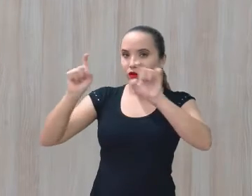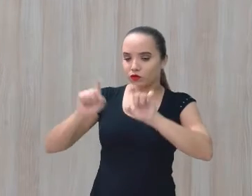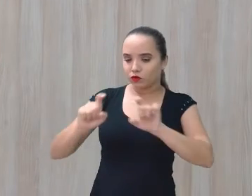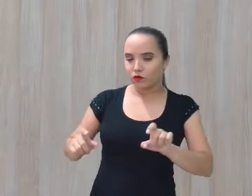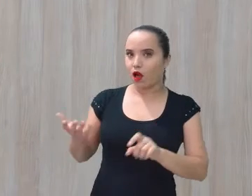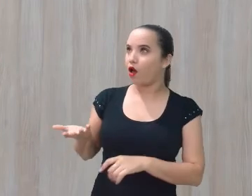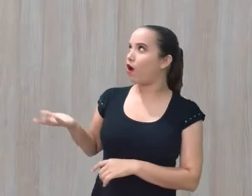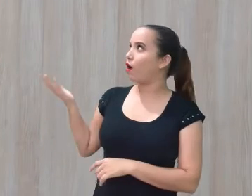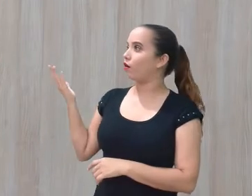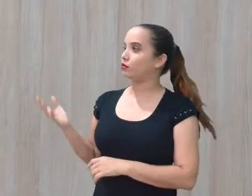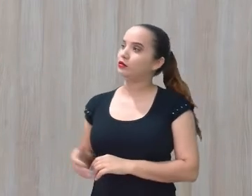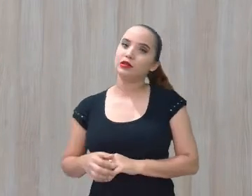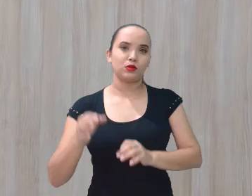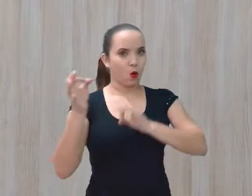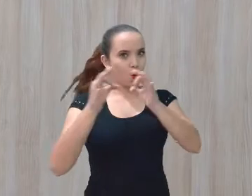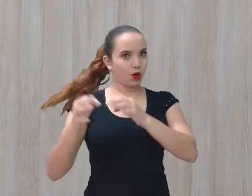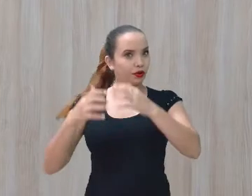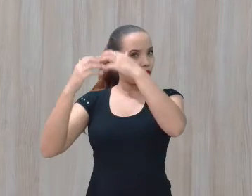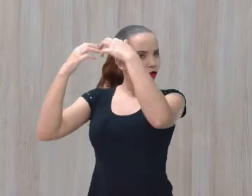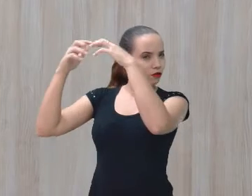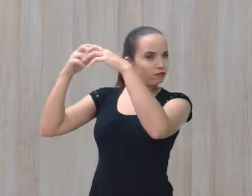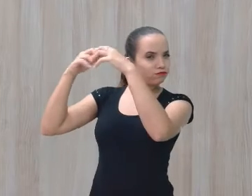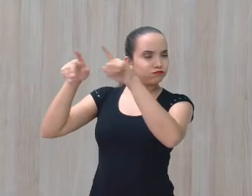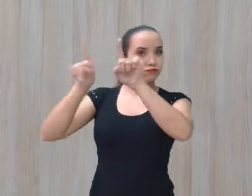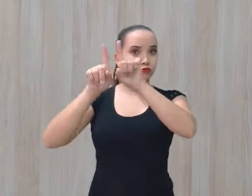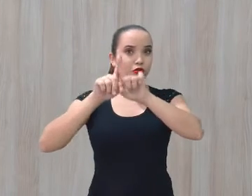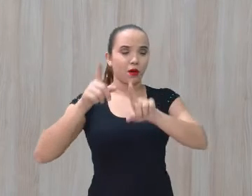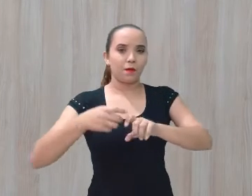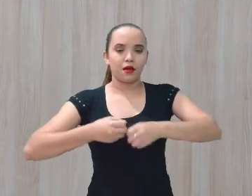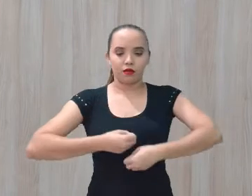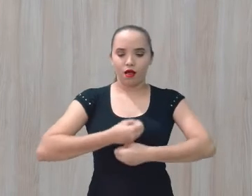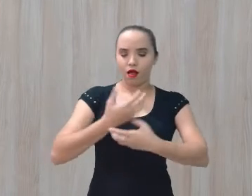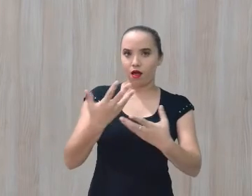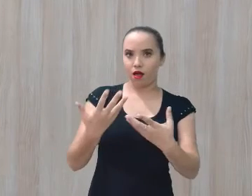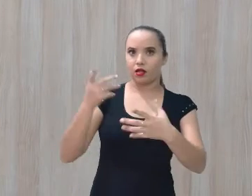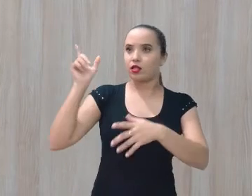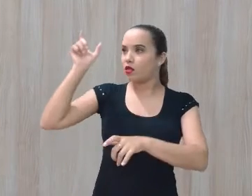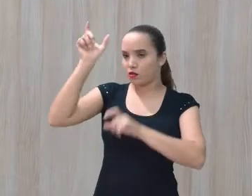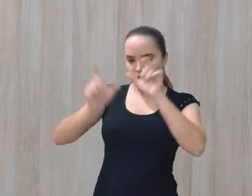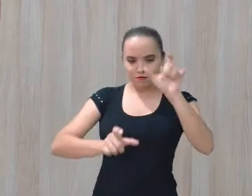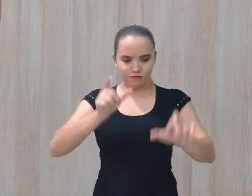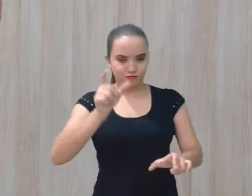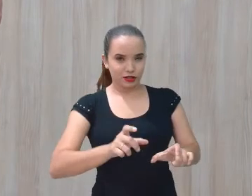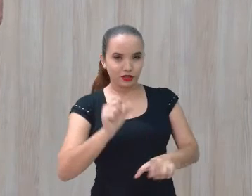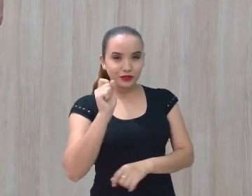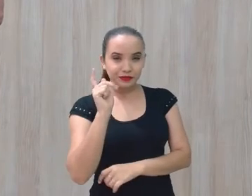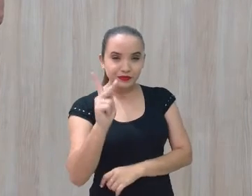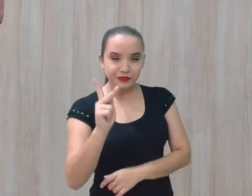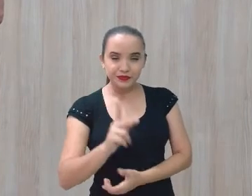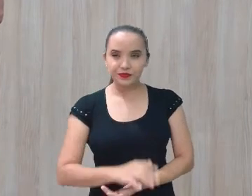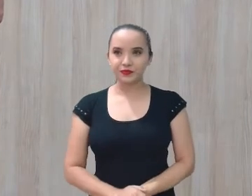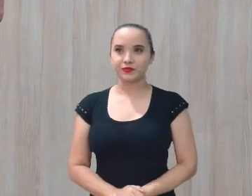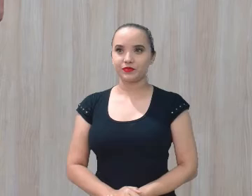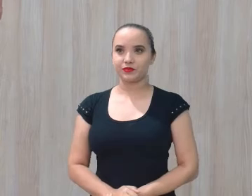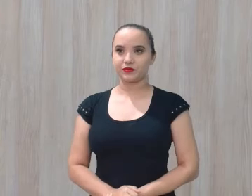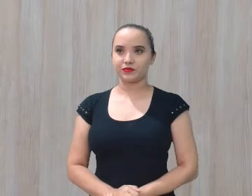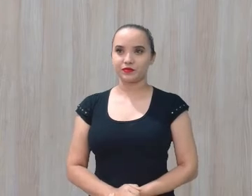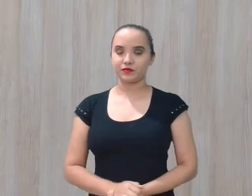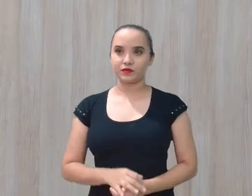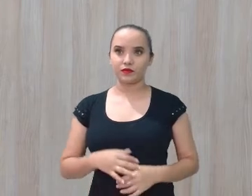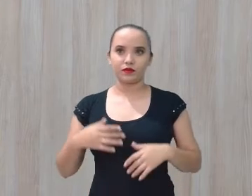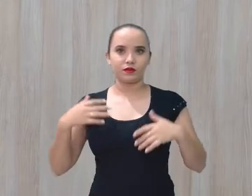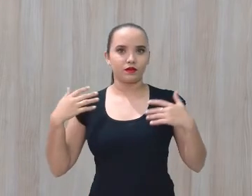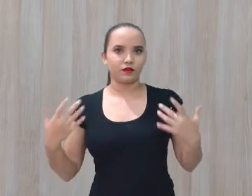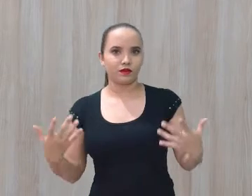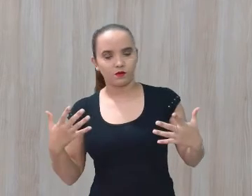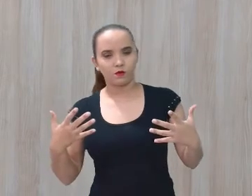é? Do pensamento e também da expressão desse personagem, dessa tirinha, tá bom? Então,